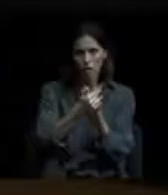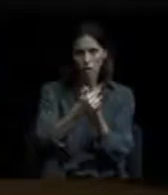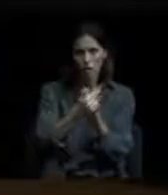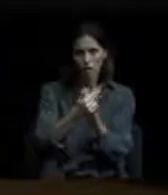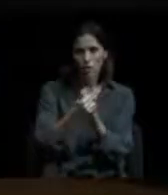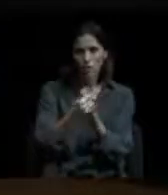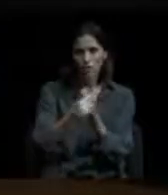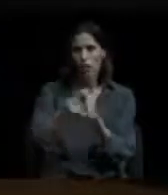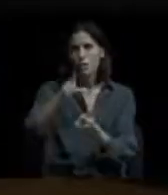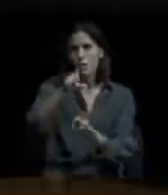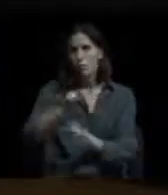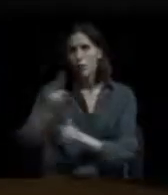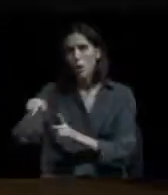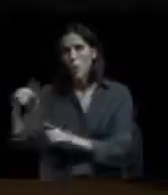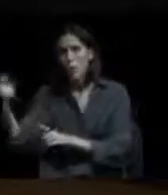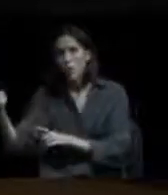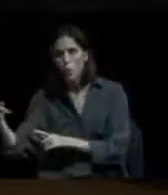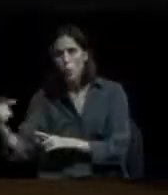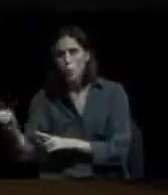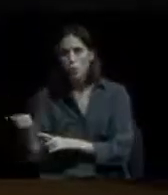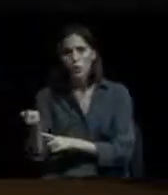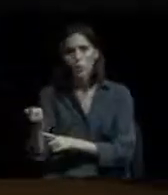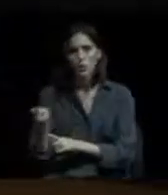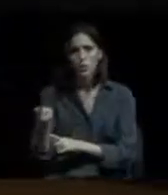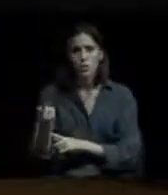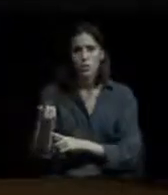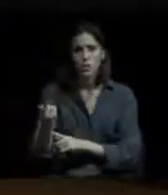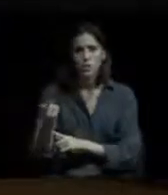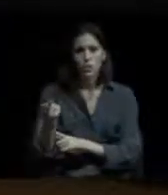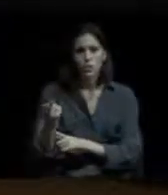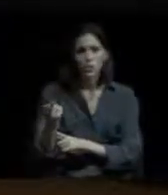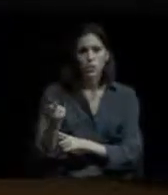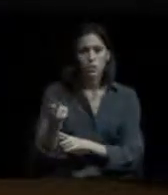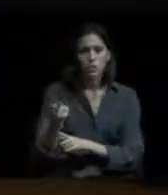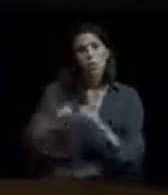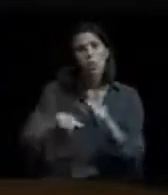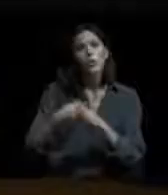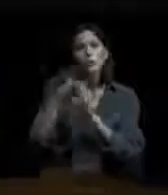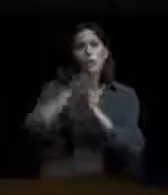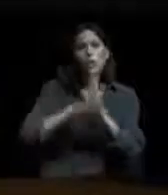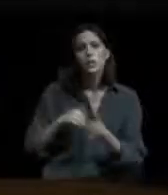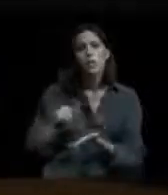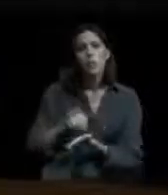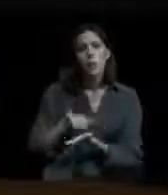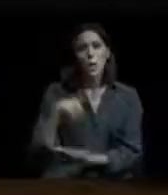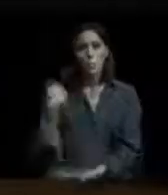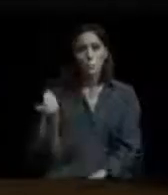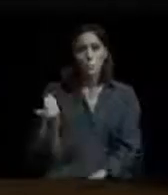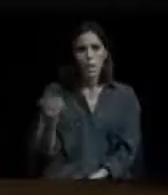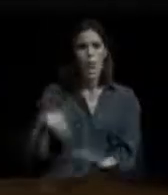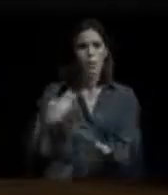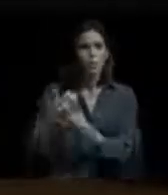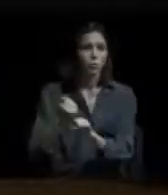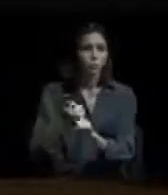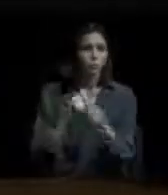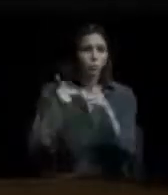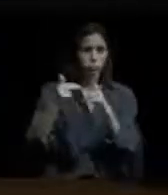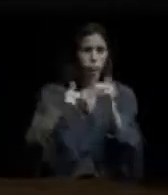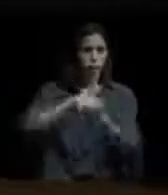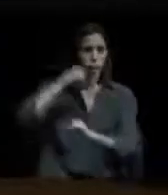patrimonial, como, entre outras, as antigas sedes do CTT ou da EPAL, e onde em lista de espera se encontra o Ateneu? Não